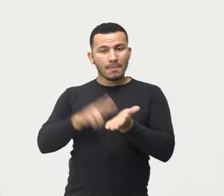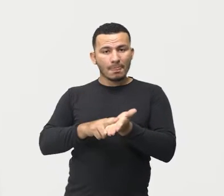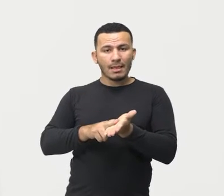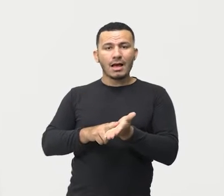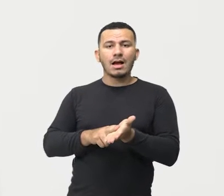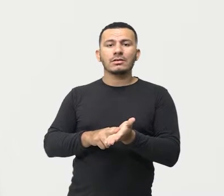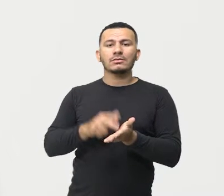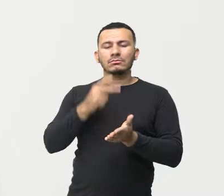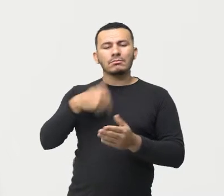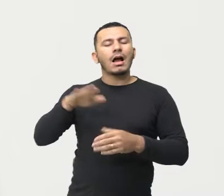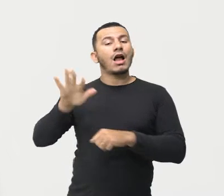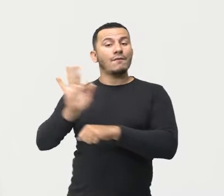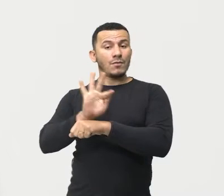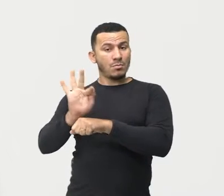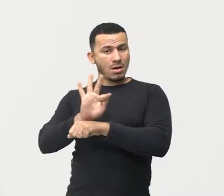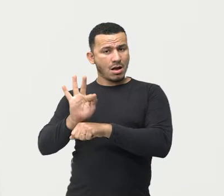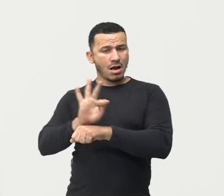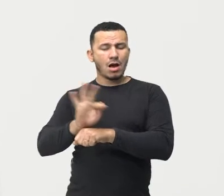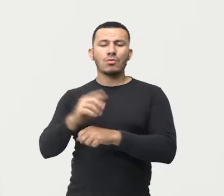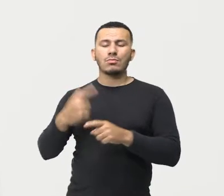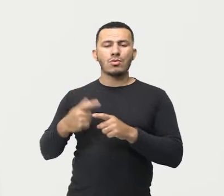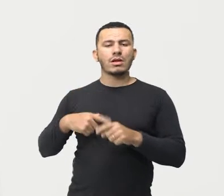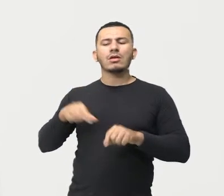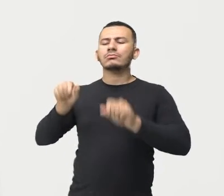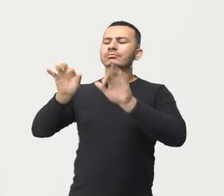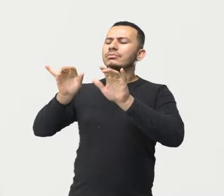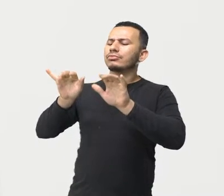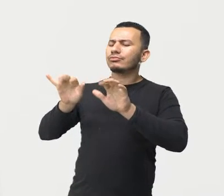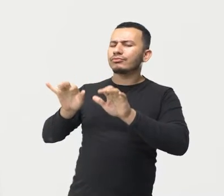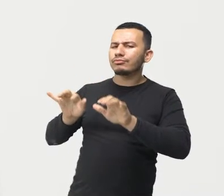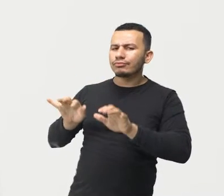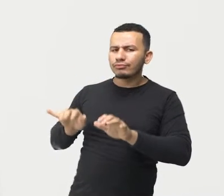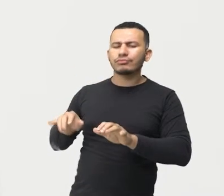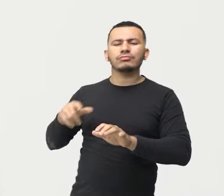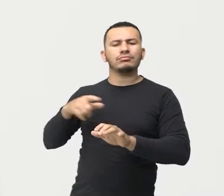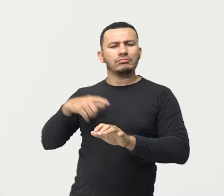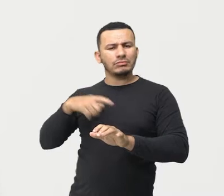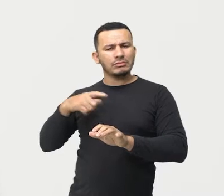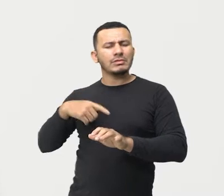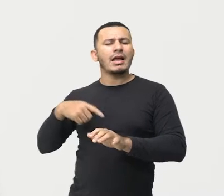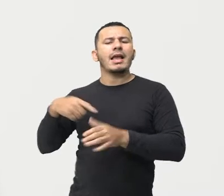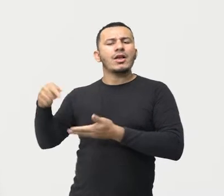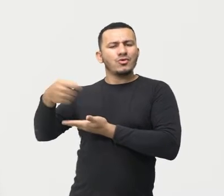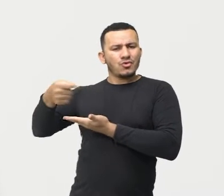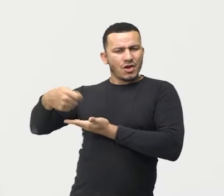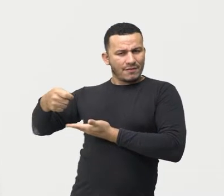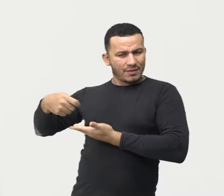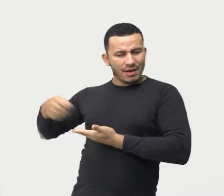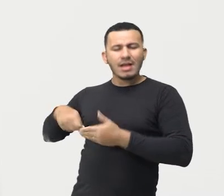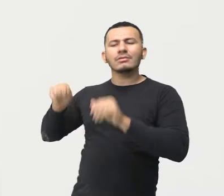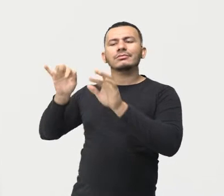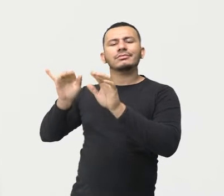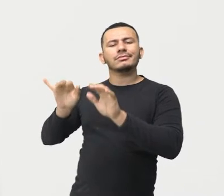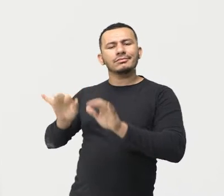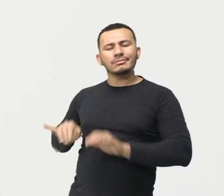ela vai ser um pouco mais formal, né? Porque aí a pessoa está escrevendo, e aí está escrevendo para um